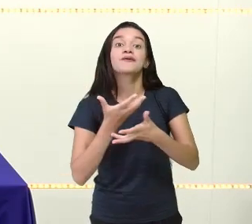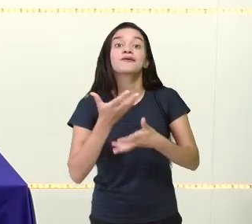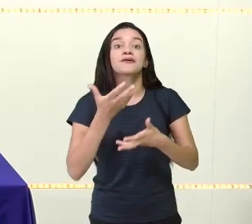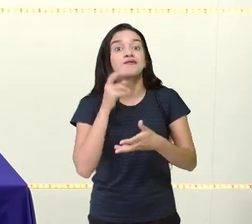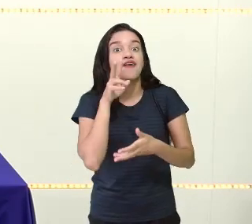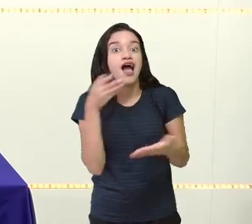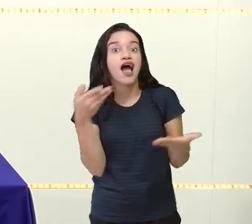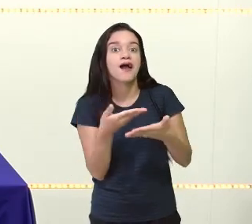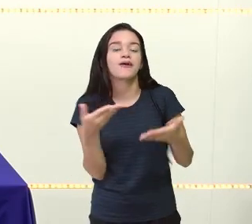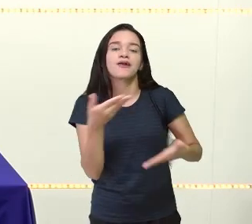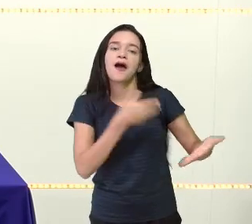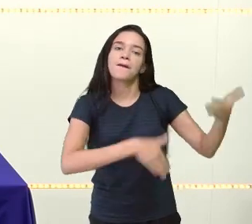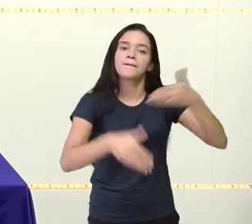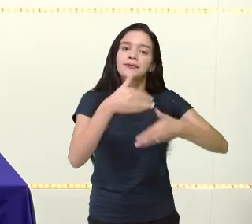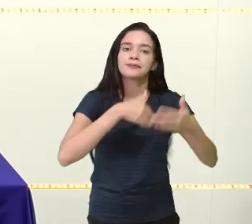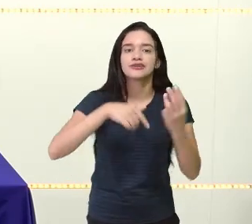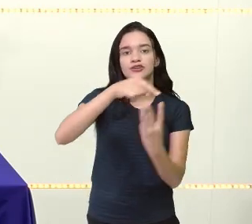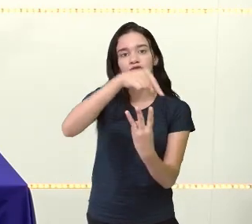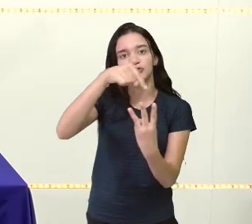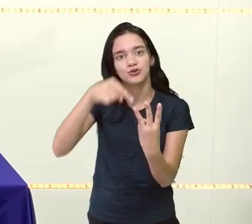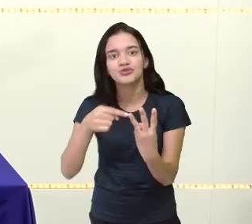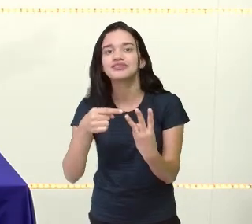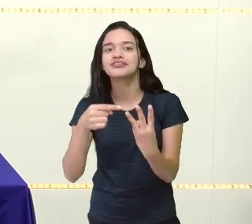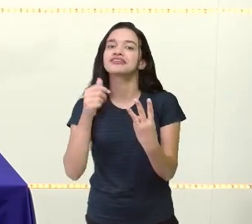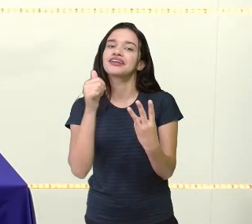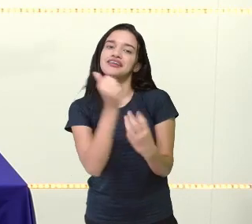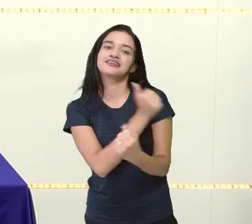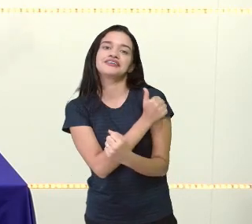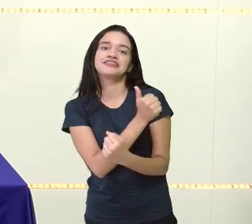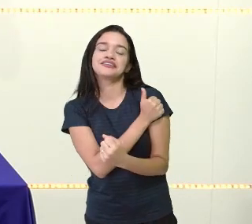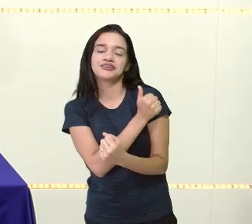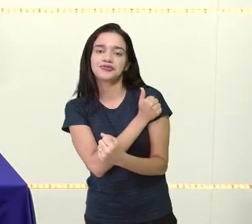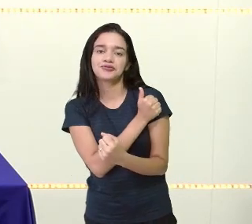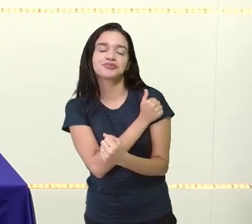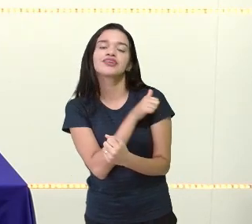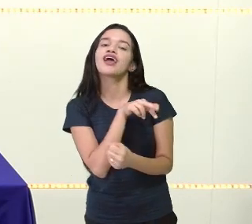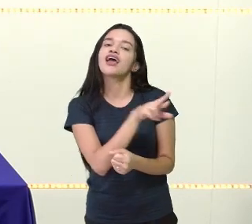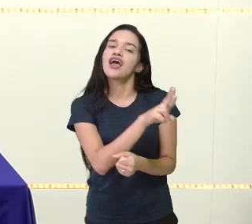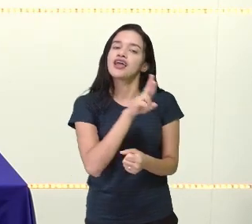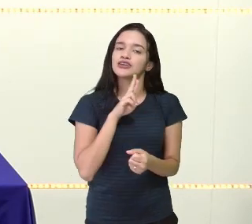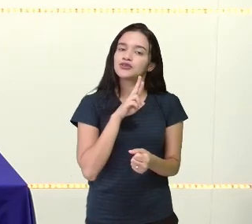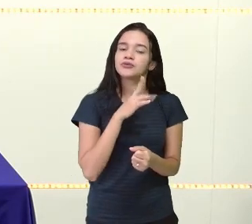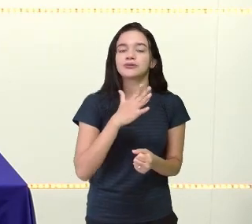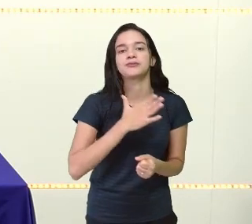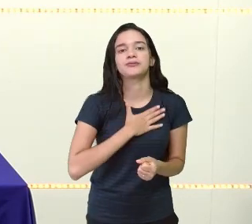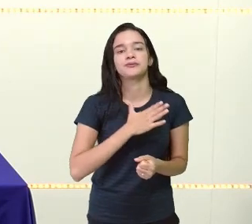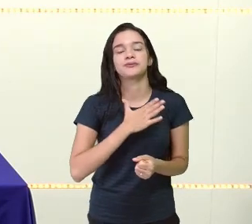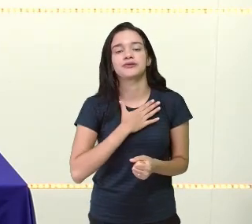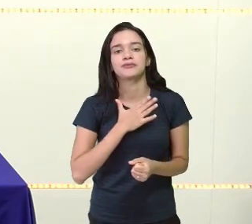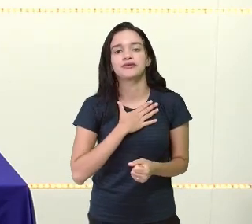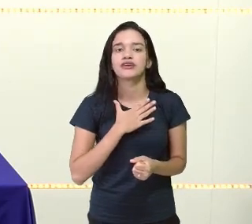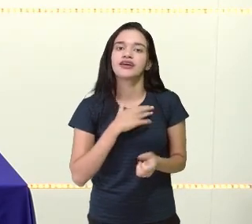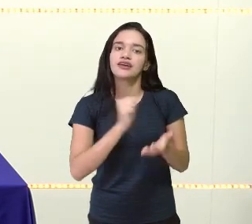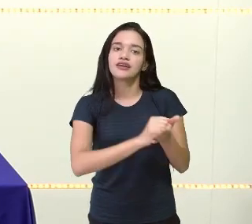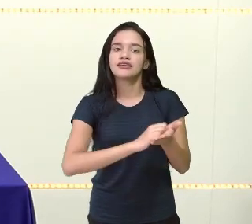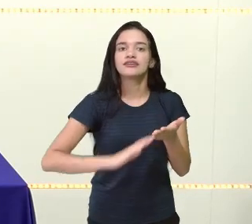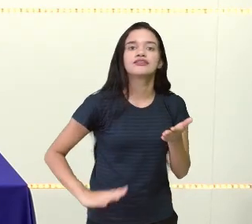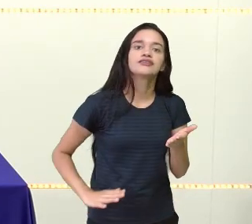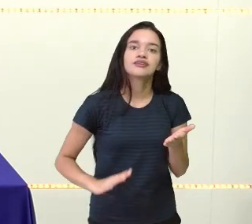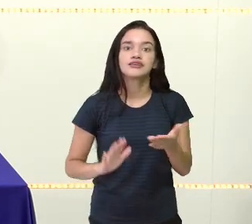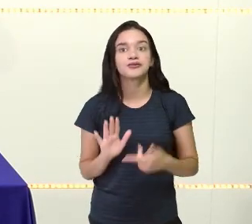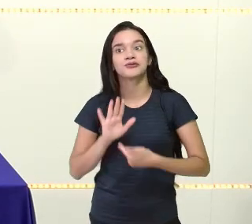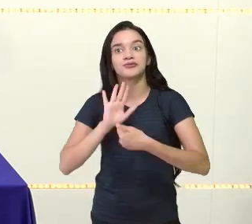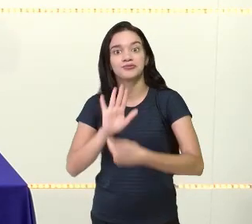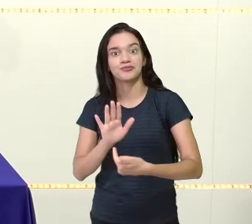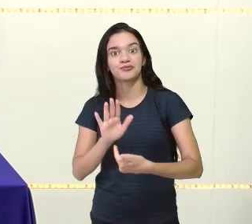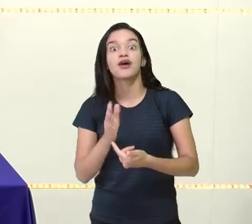Lázaro, Darlison e Samara, e se alguém chegou mais por aí, respondam para mim essas atividades que eu vou trazer aqui.